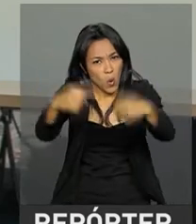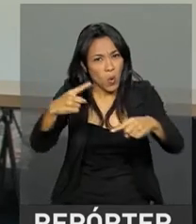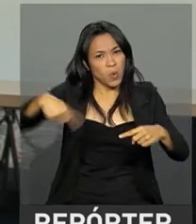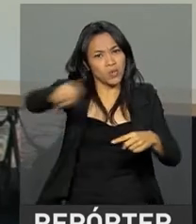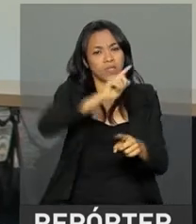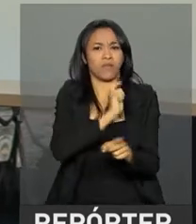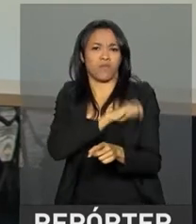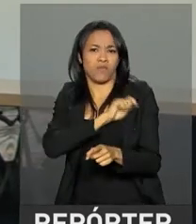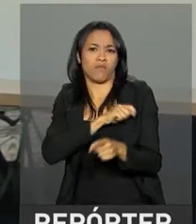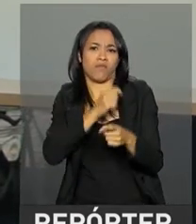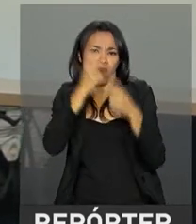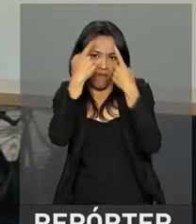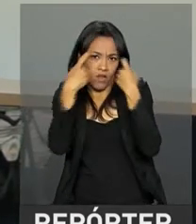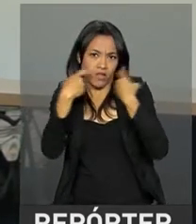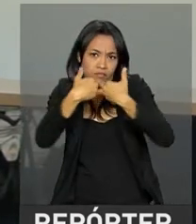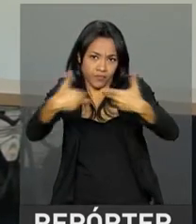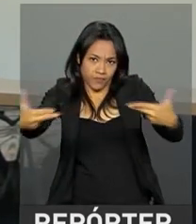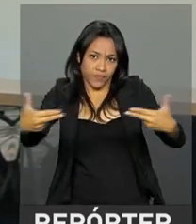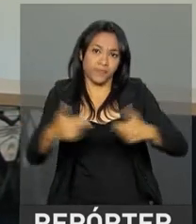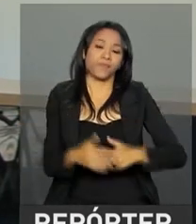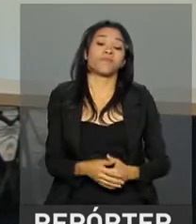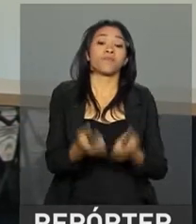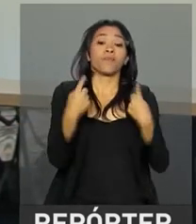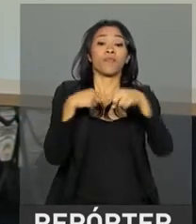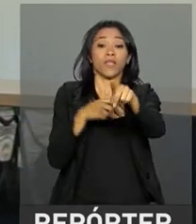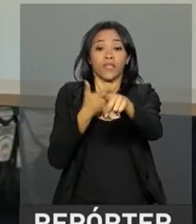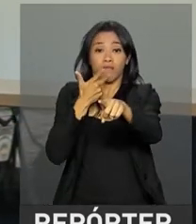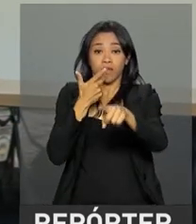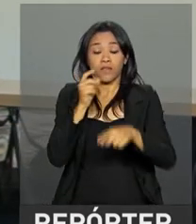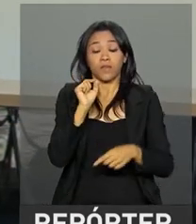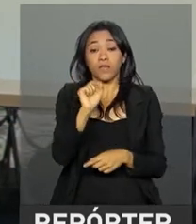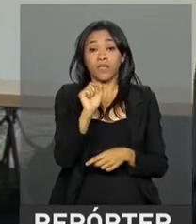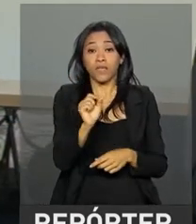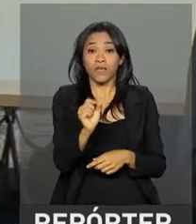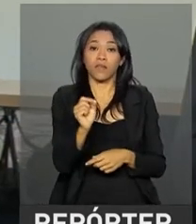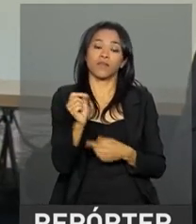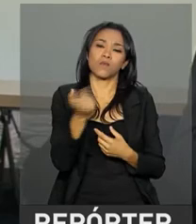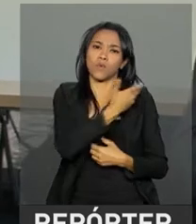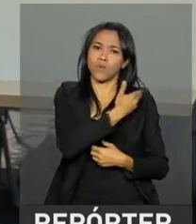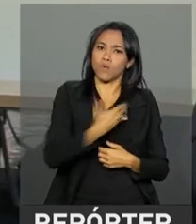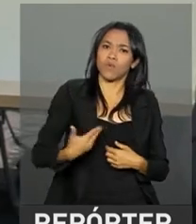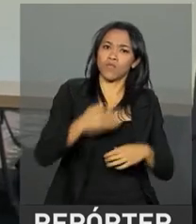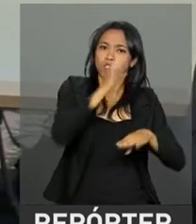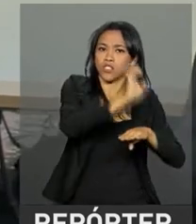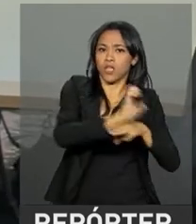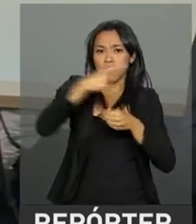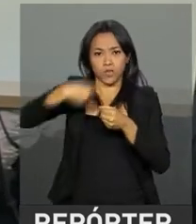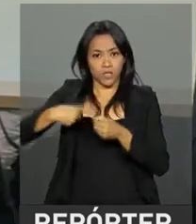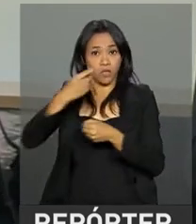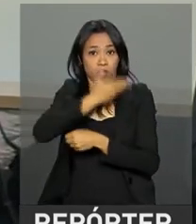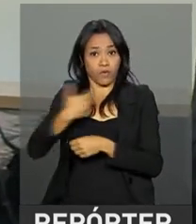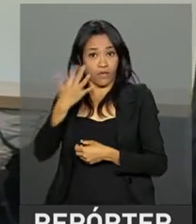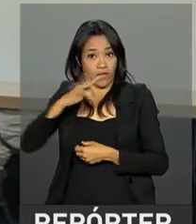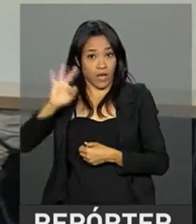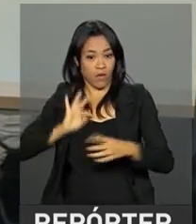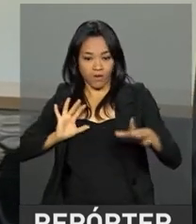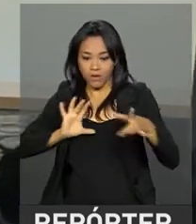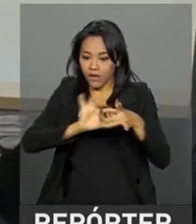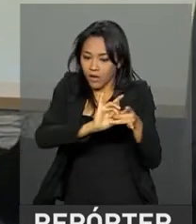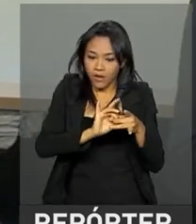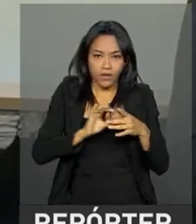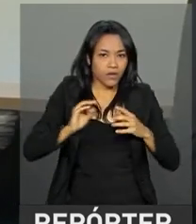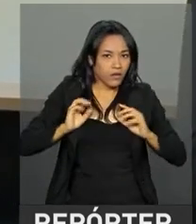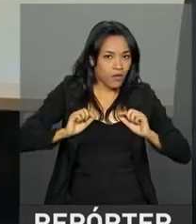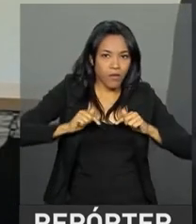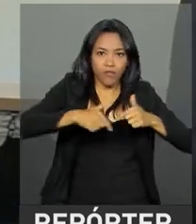o que a informação nos dentes federal que a informação no ambiente estadual e não à disposição é um casamento encontro